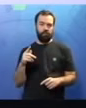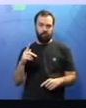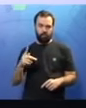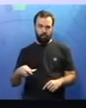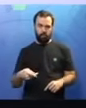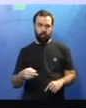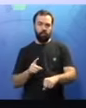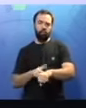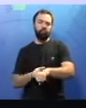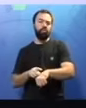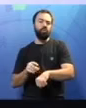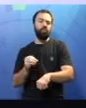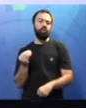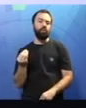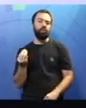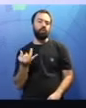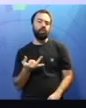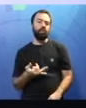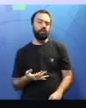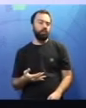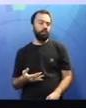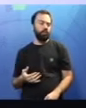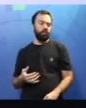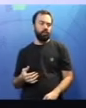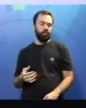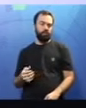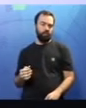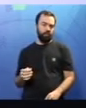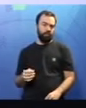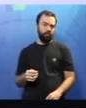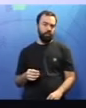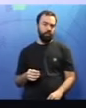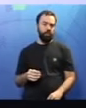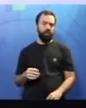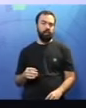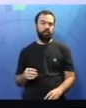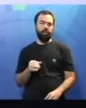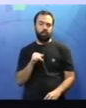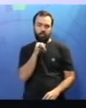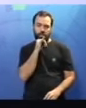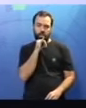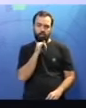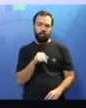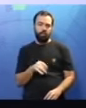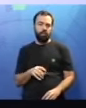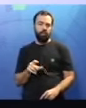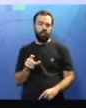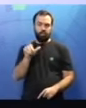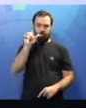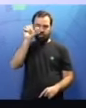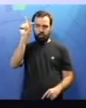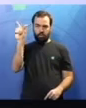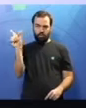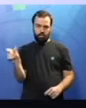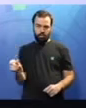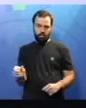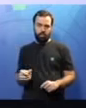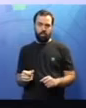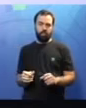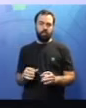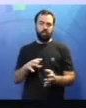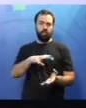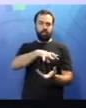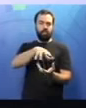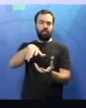é o segundo. Um exemplo de período seria o período lunar, que ocorre a cada 29 dias.